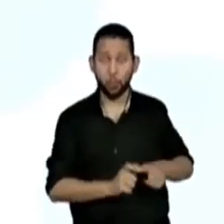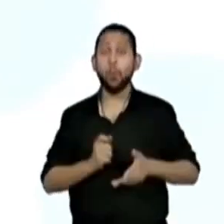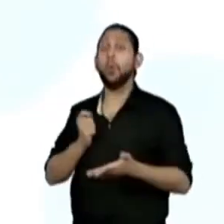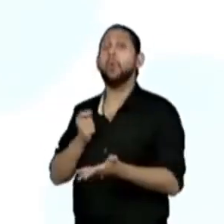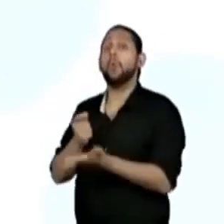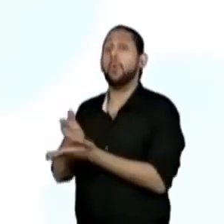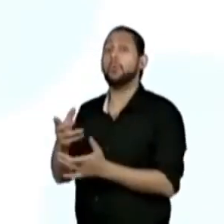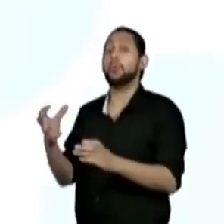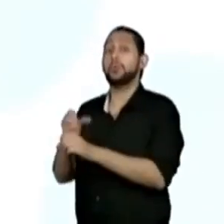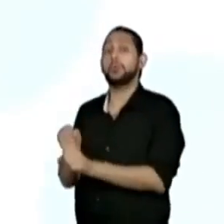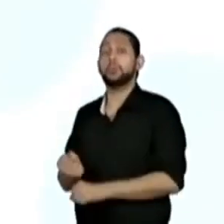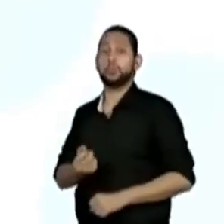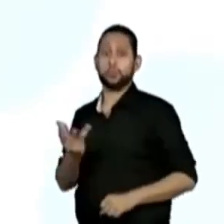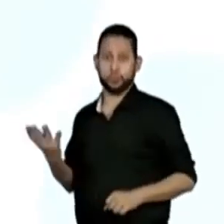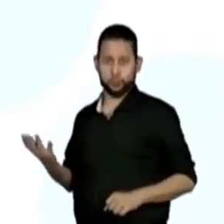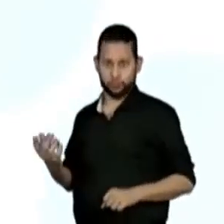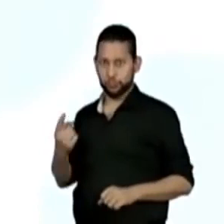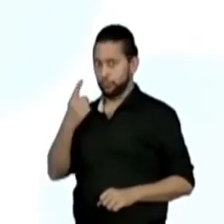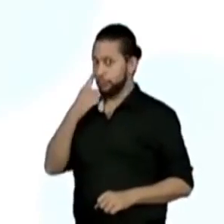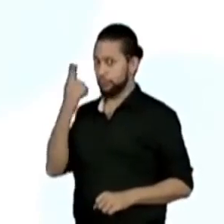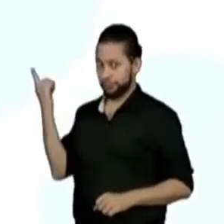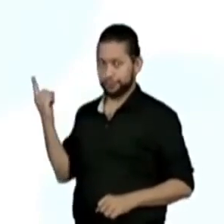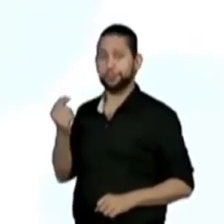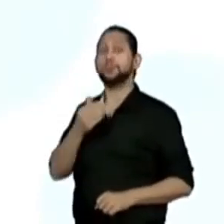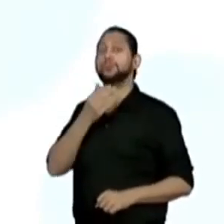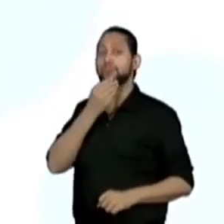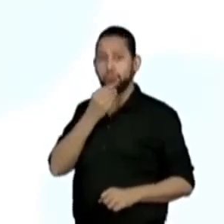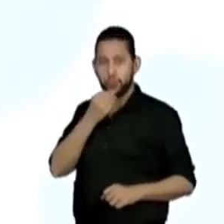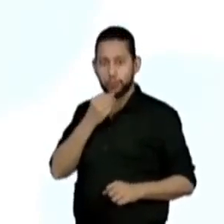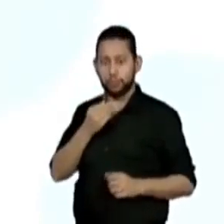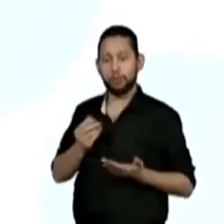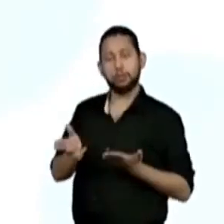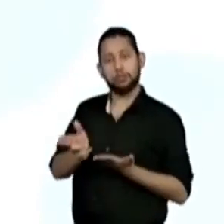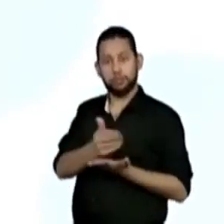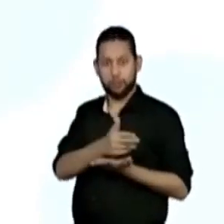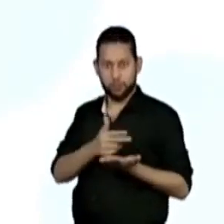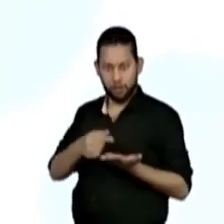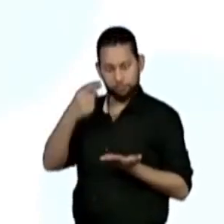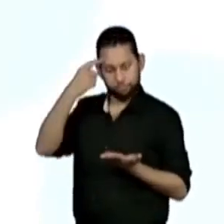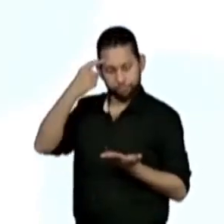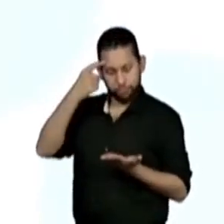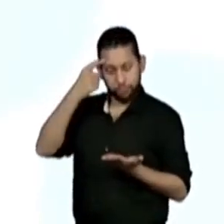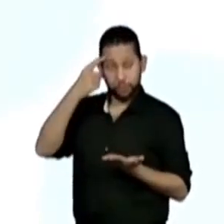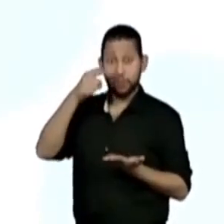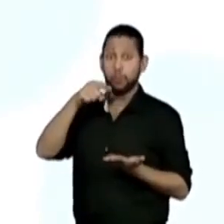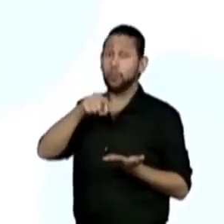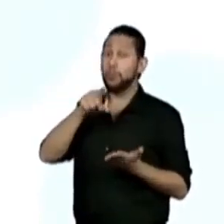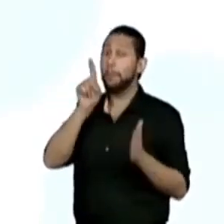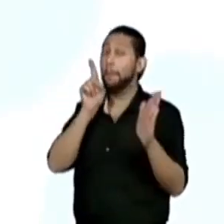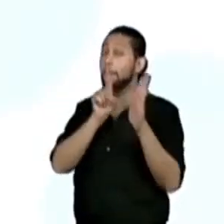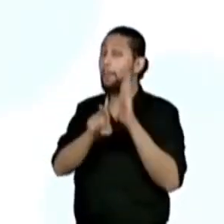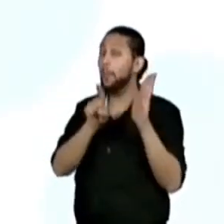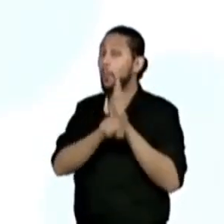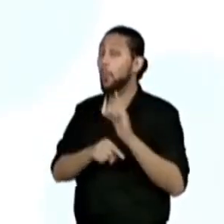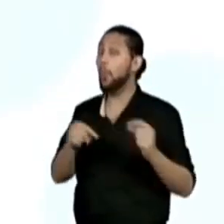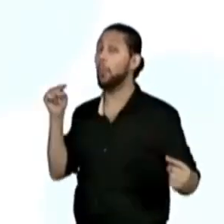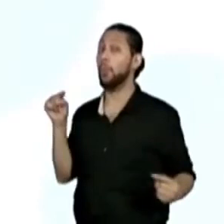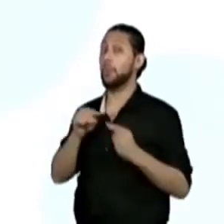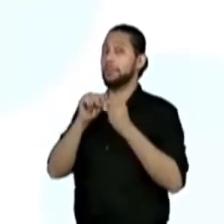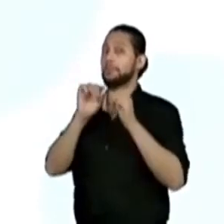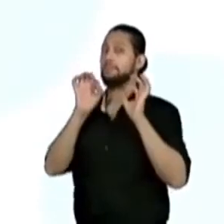Antônio elaborou para representar a parede e responda às Quest